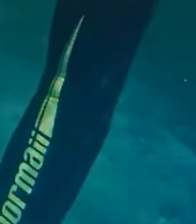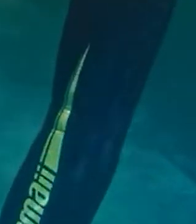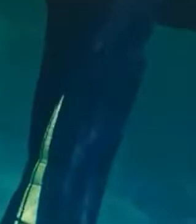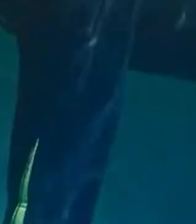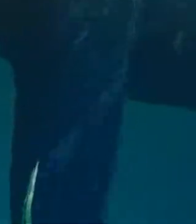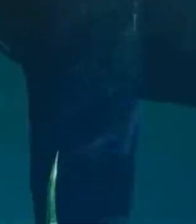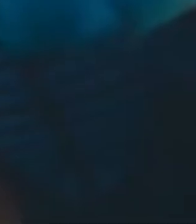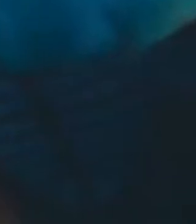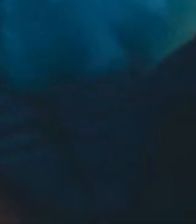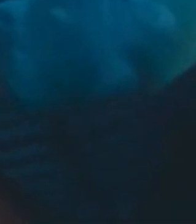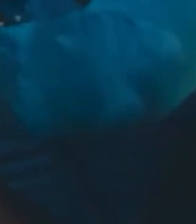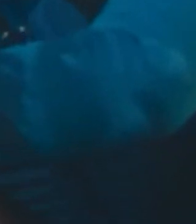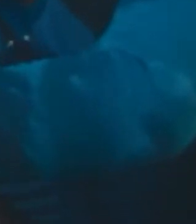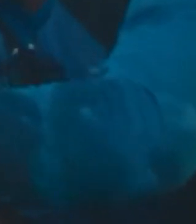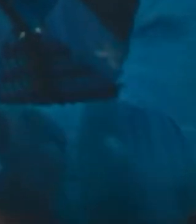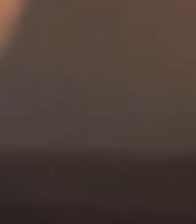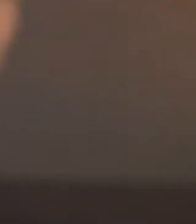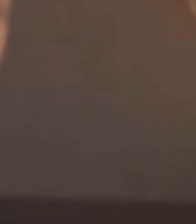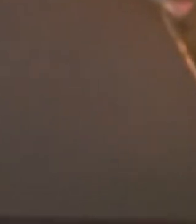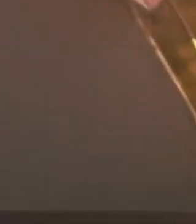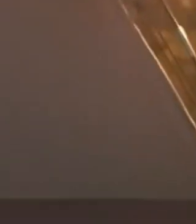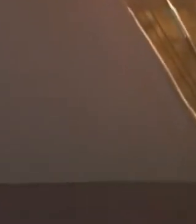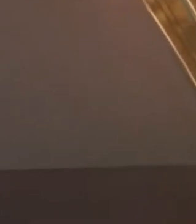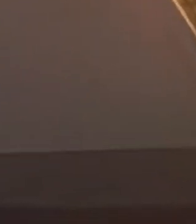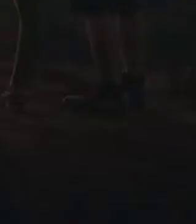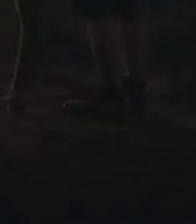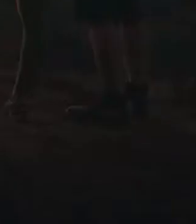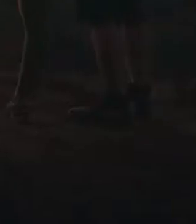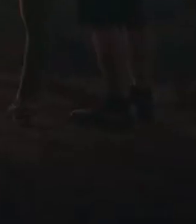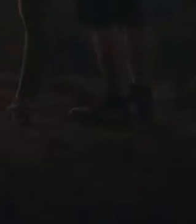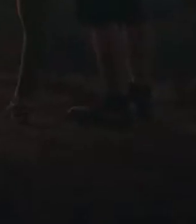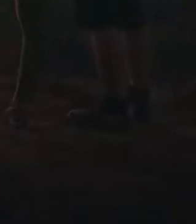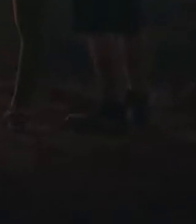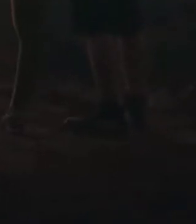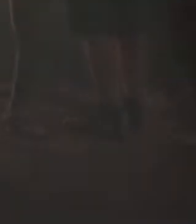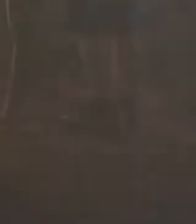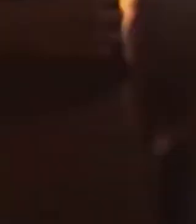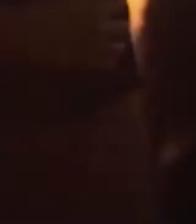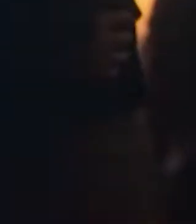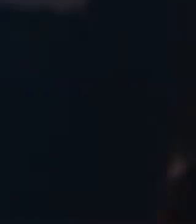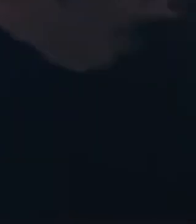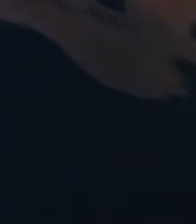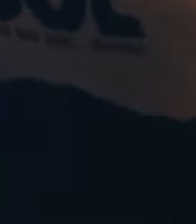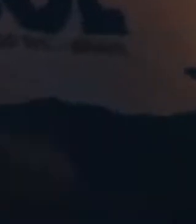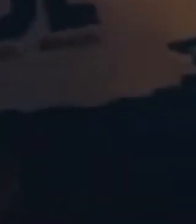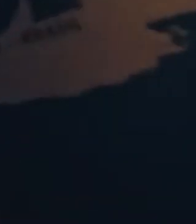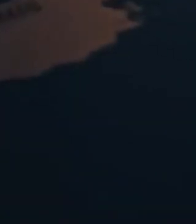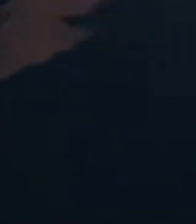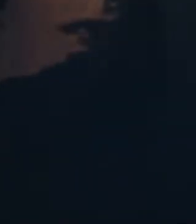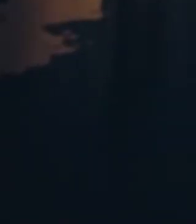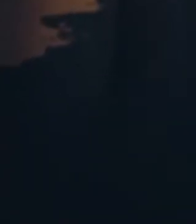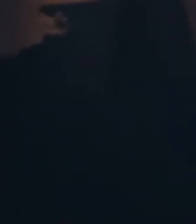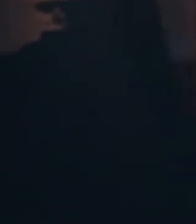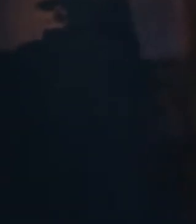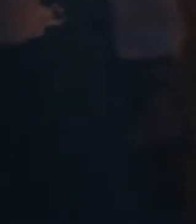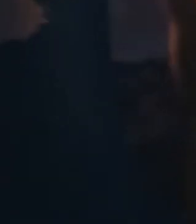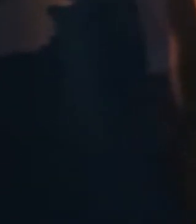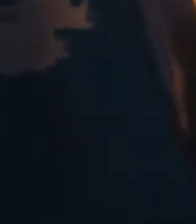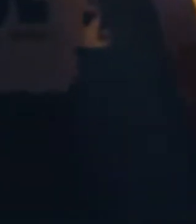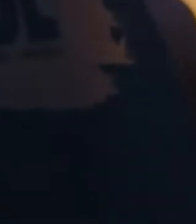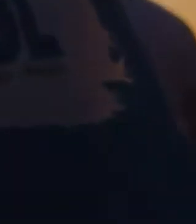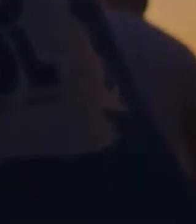Mato Grosso do Sul tem tudo o que você quer e muito mais do que você imagina. Mato Grosso do Sul! Meu